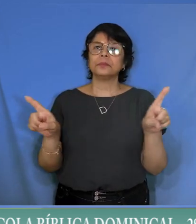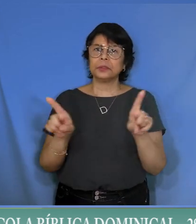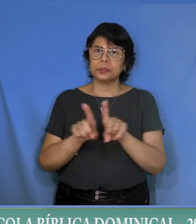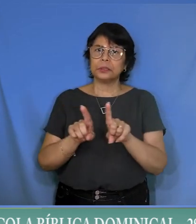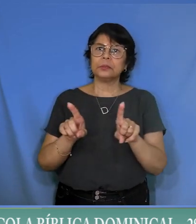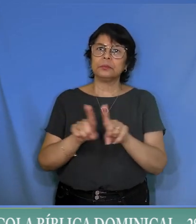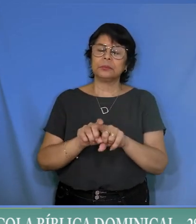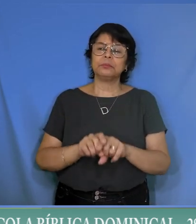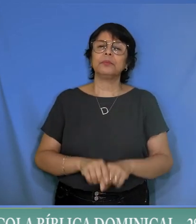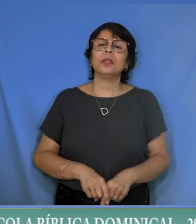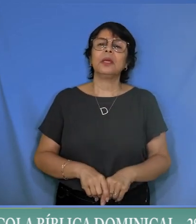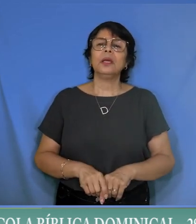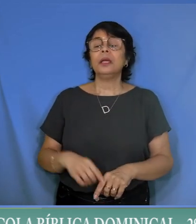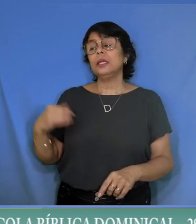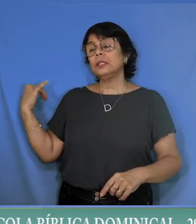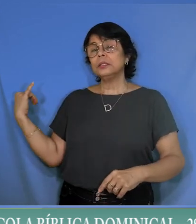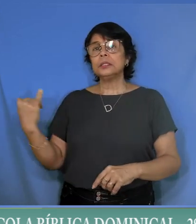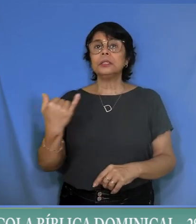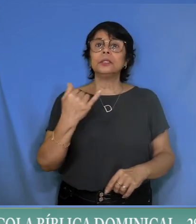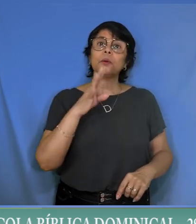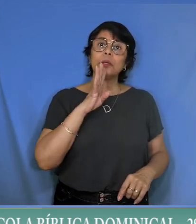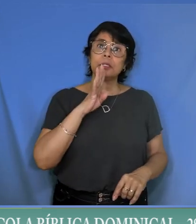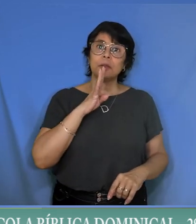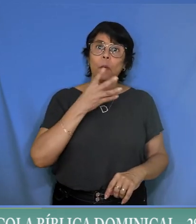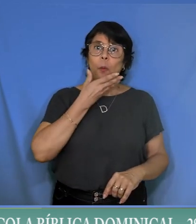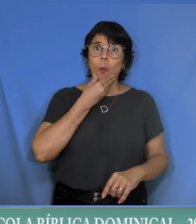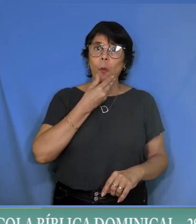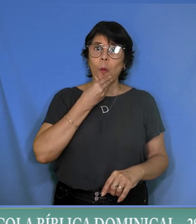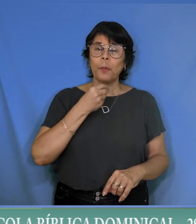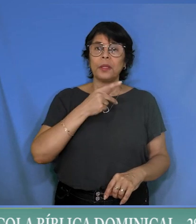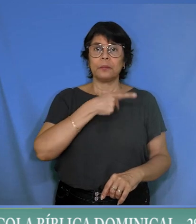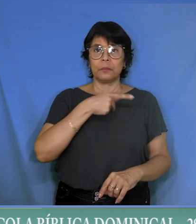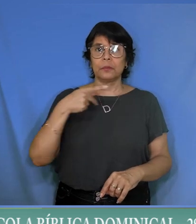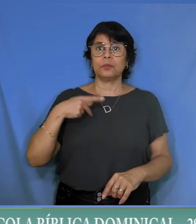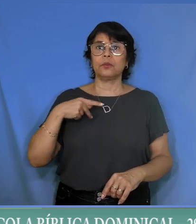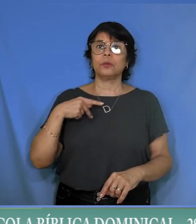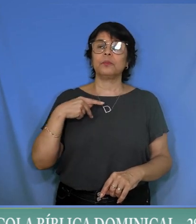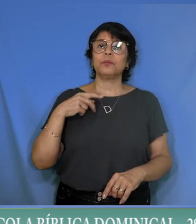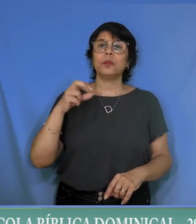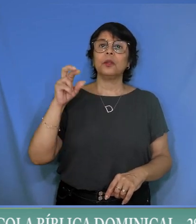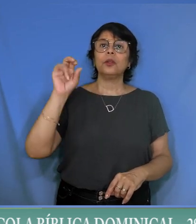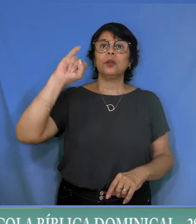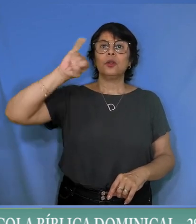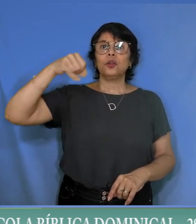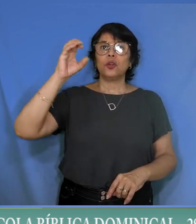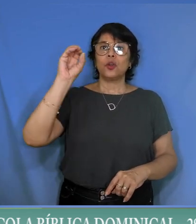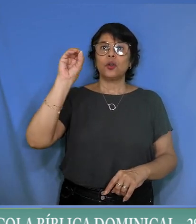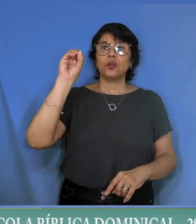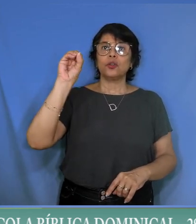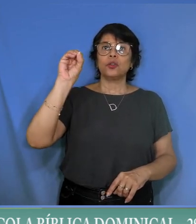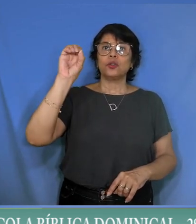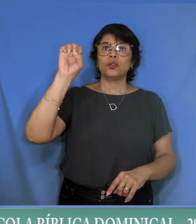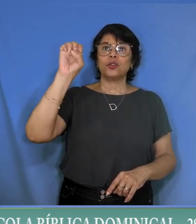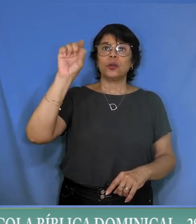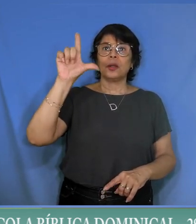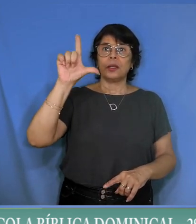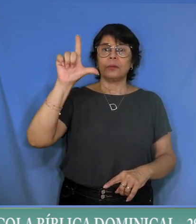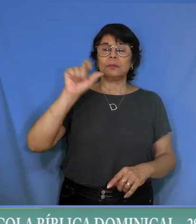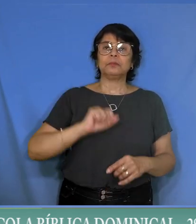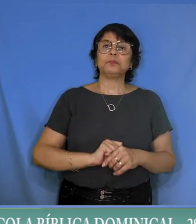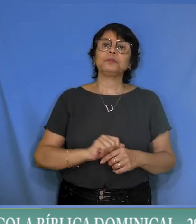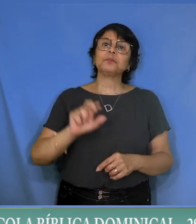reverendo Joel Rodrigues. Ele até morou em São Carlos uma época, não sei se morreu ali mesmo. Eu tinha uma admiração muito grande por aquele